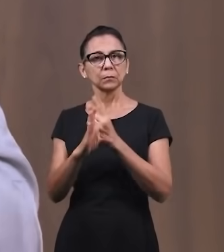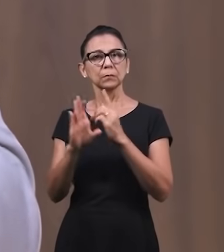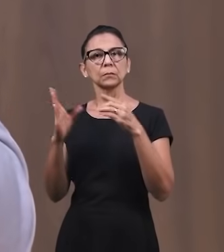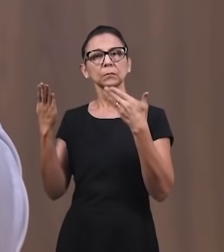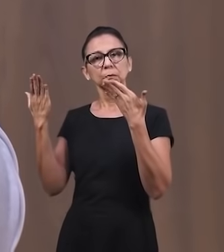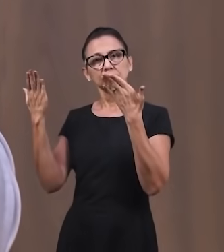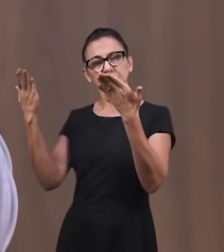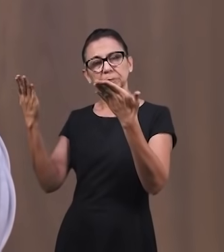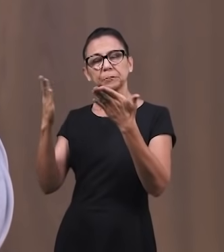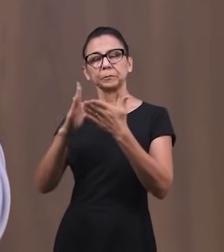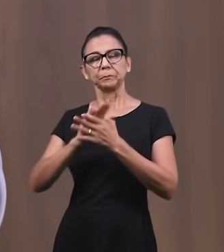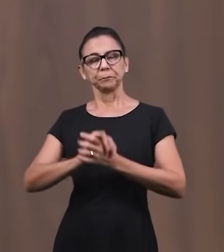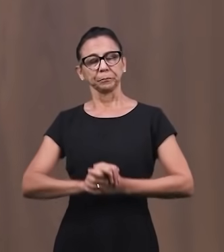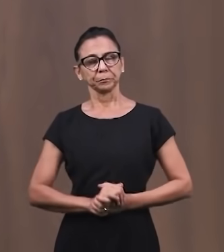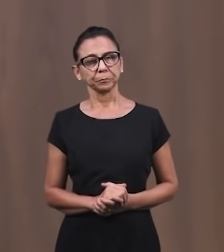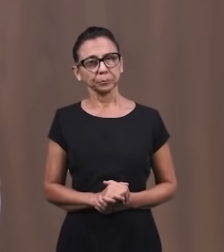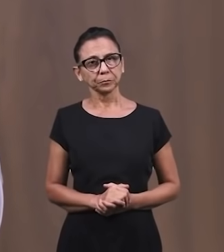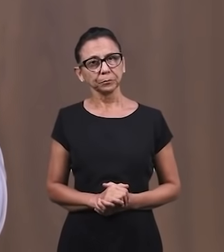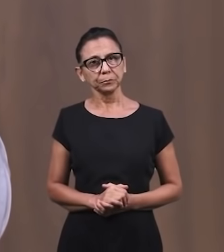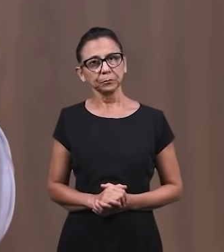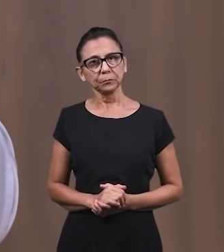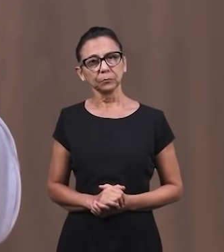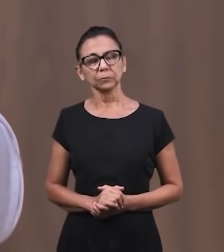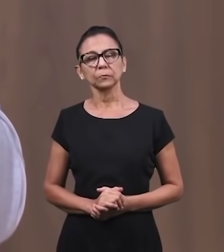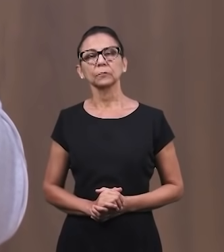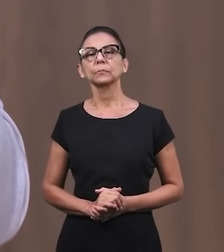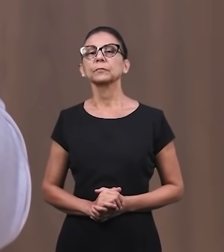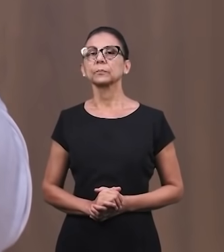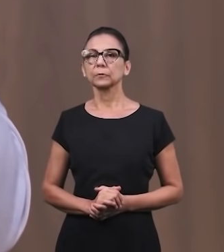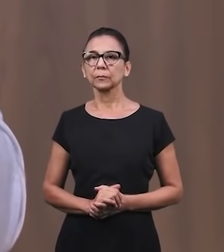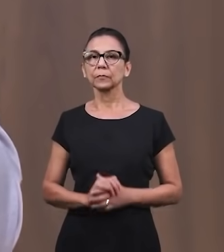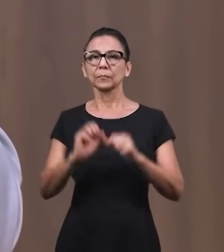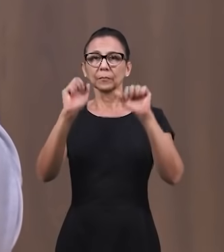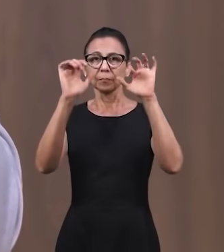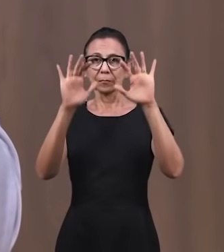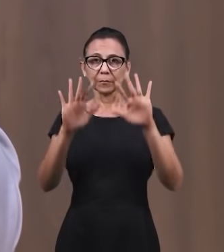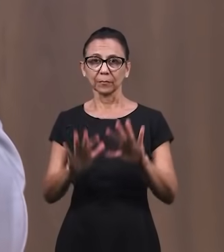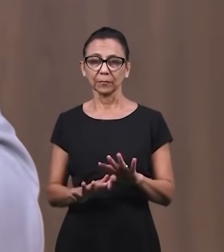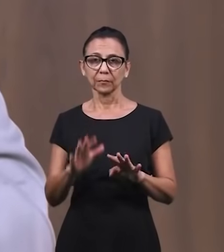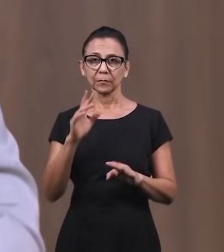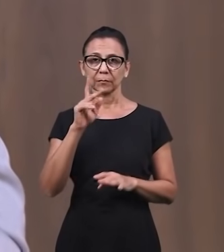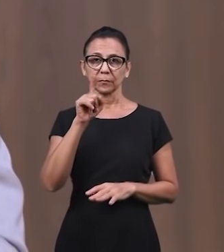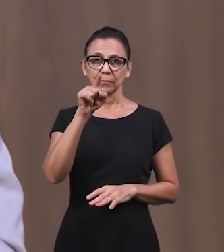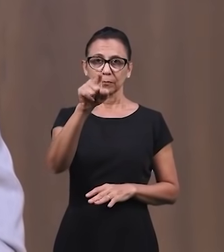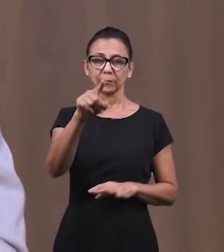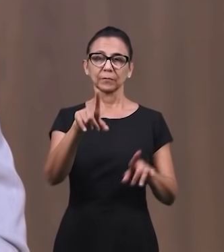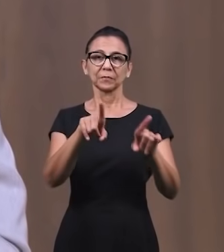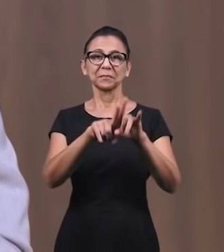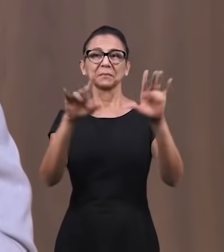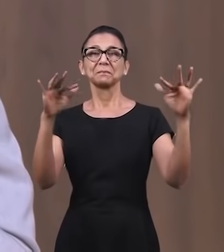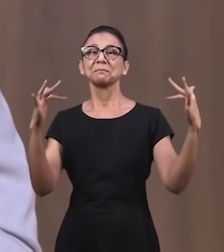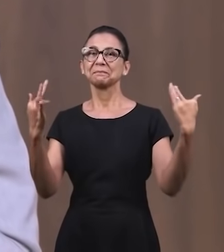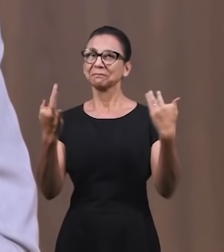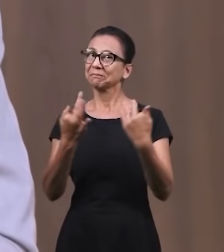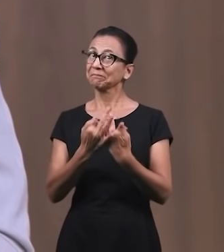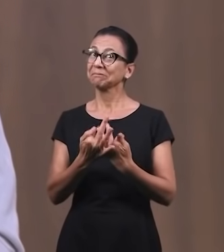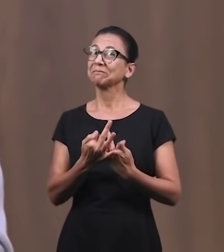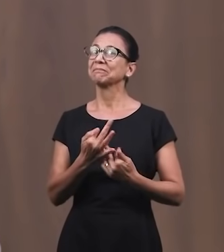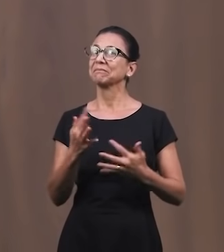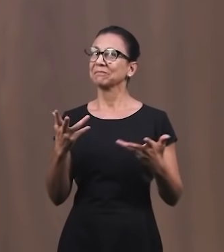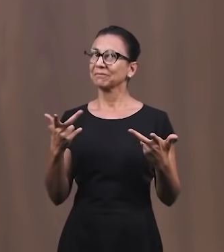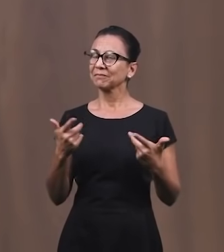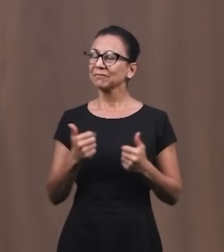vai além de você sozinho. Ela é para a sua família. Olha que coisa